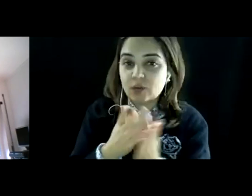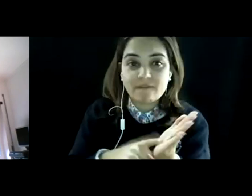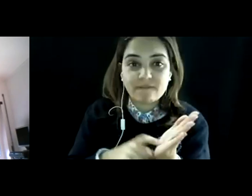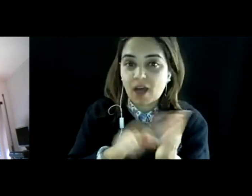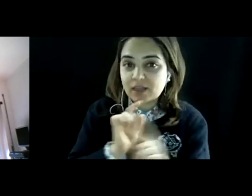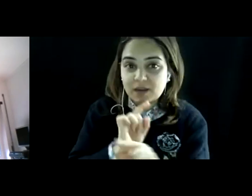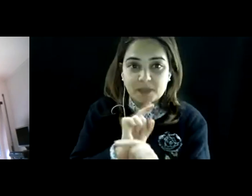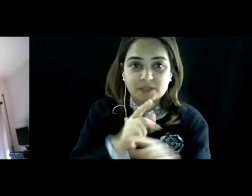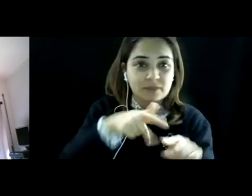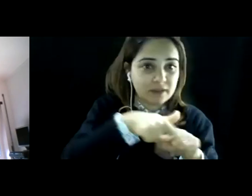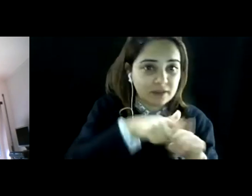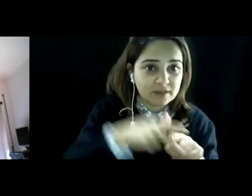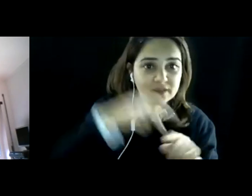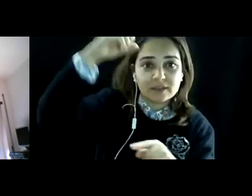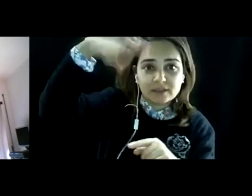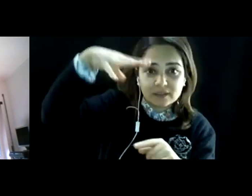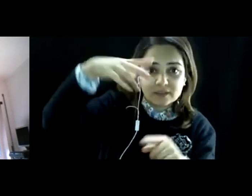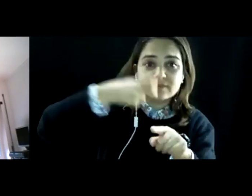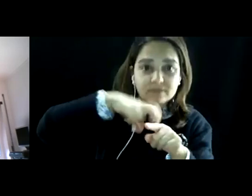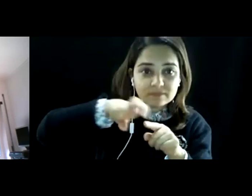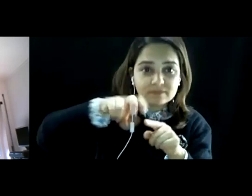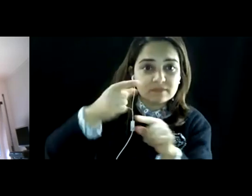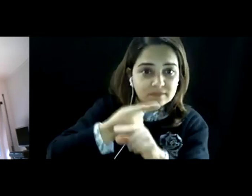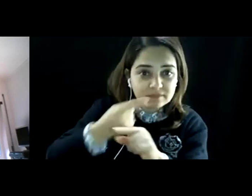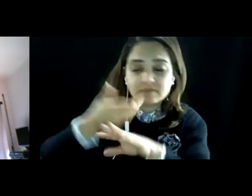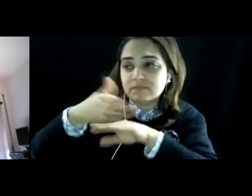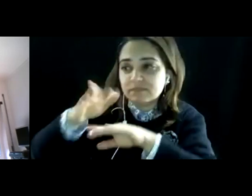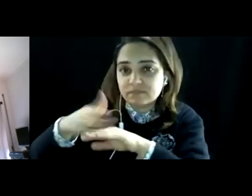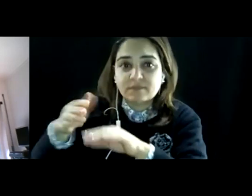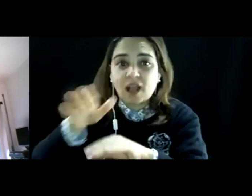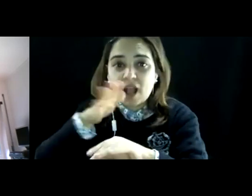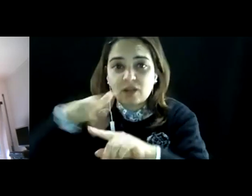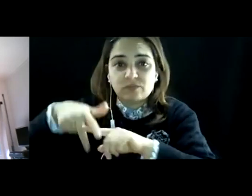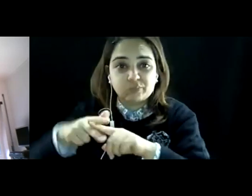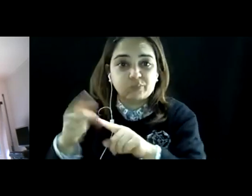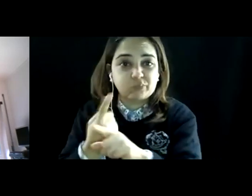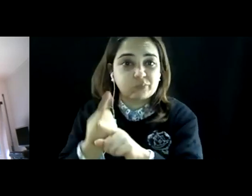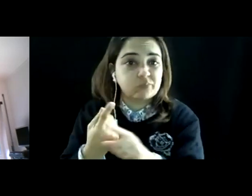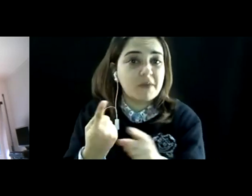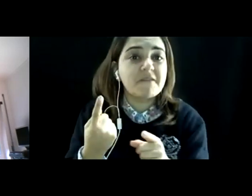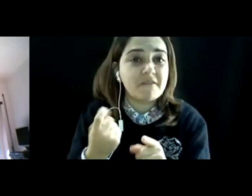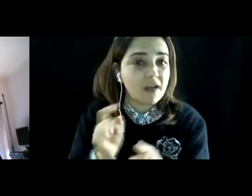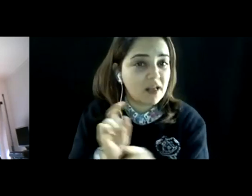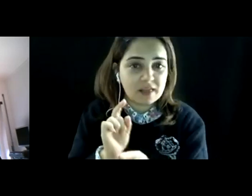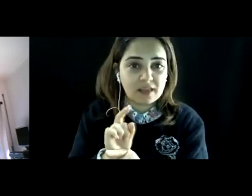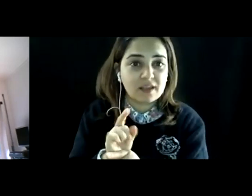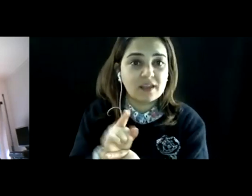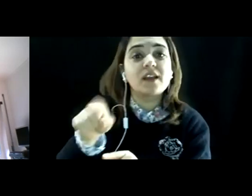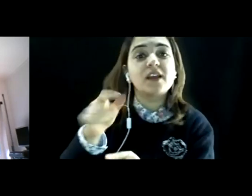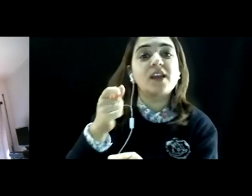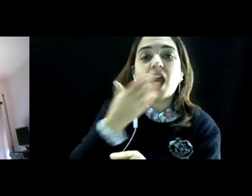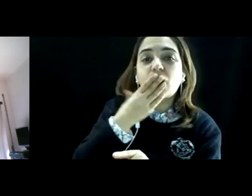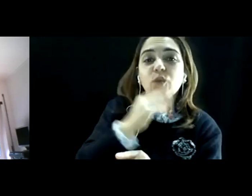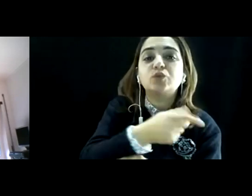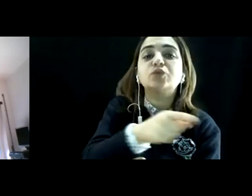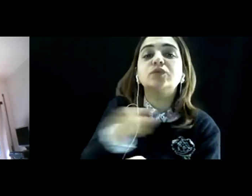eletricistas, carpinteiros e por aí fora, e temos alunos que são formados nos cursos profissionais que não encontram colocação